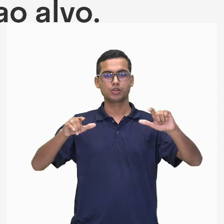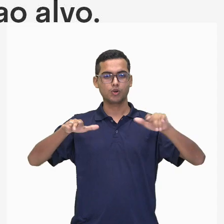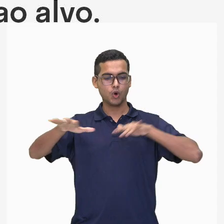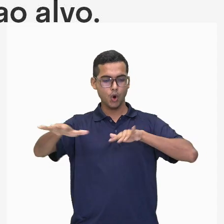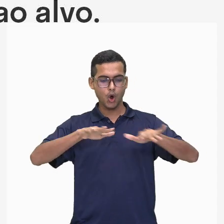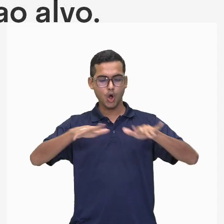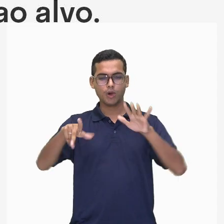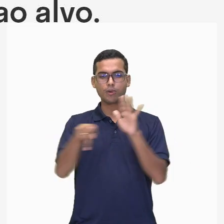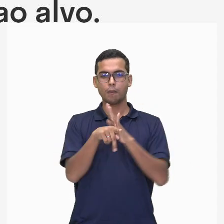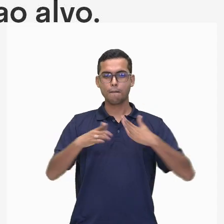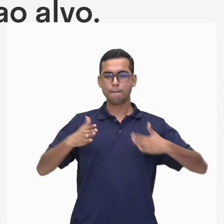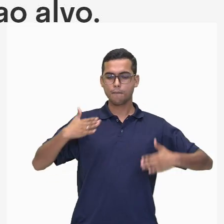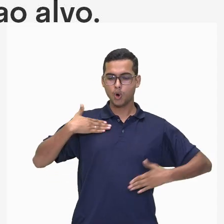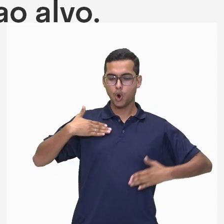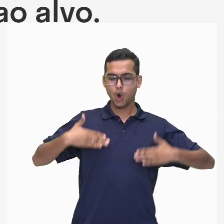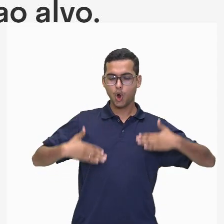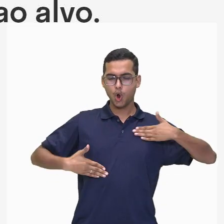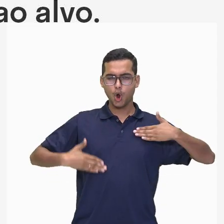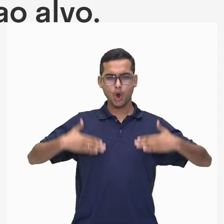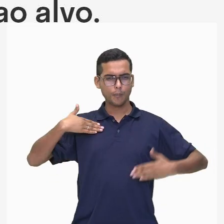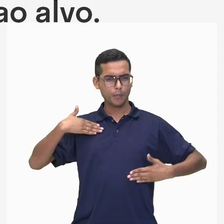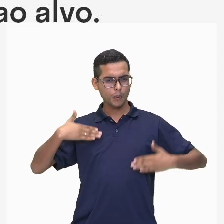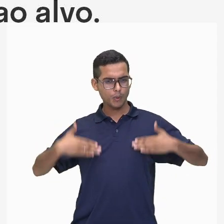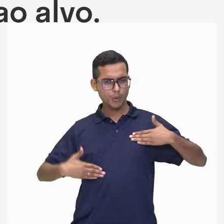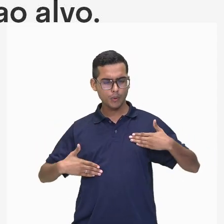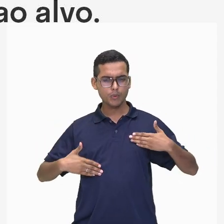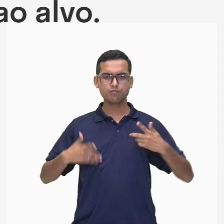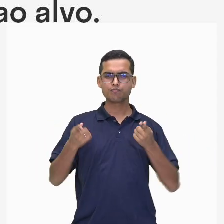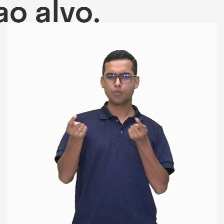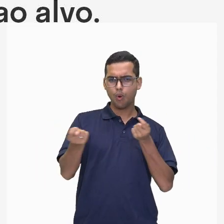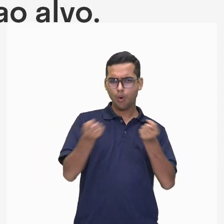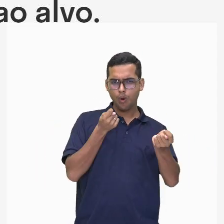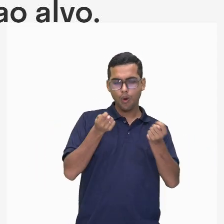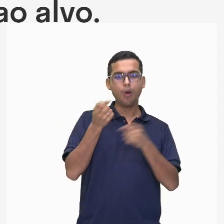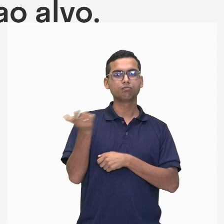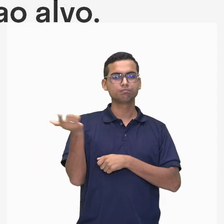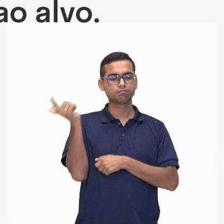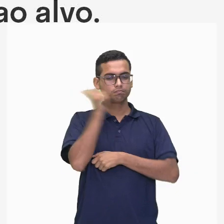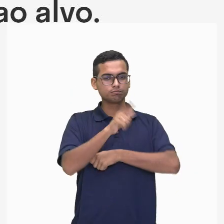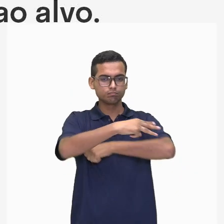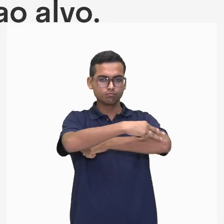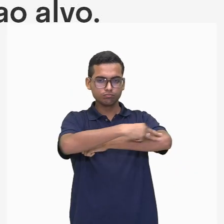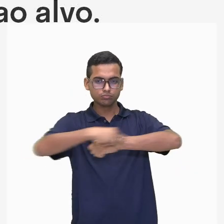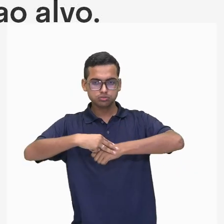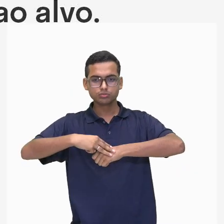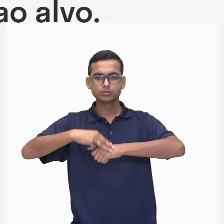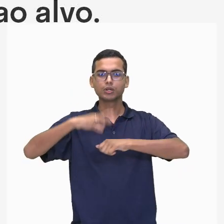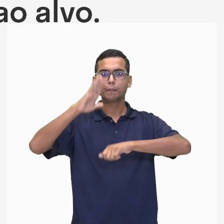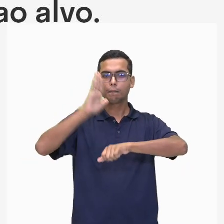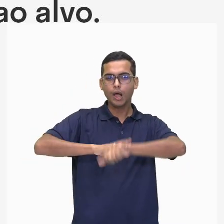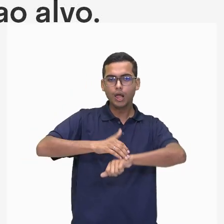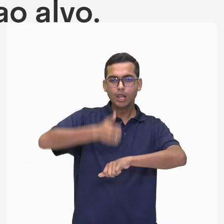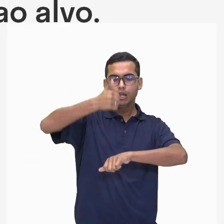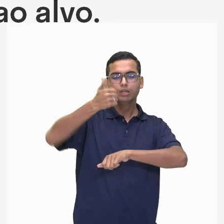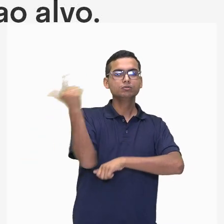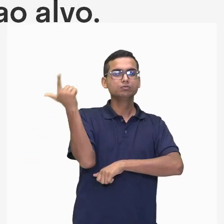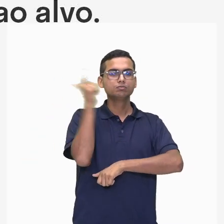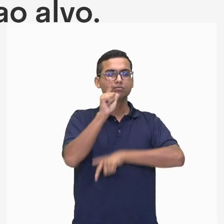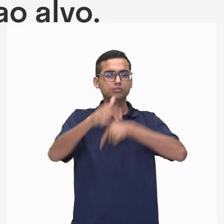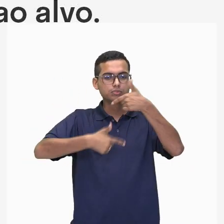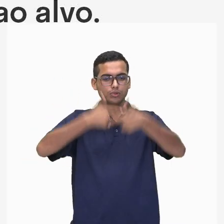coordenação motora? É a capacidade que os nossos músculos têm de trabalhar de